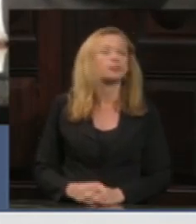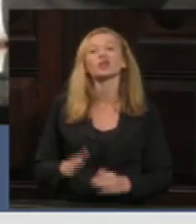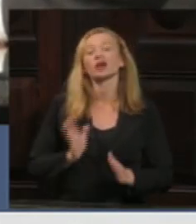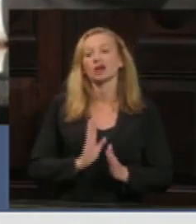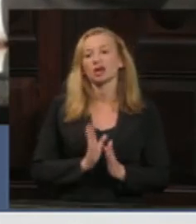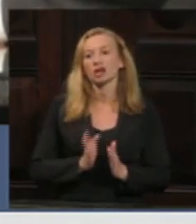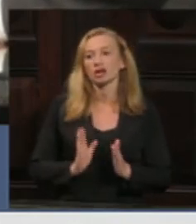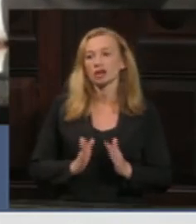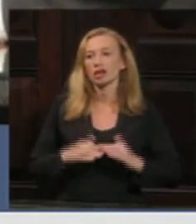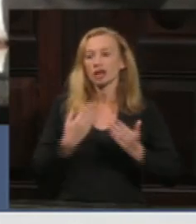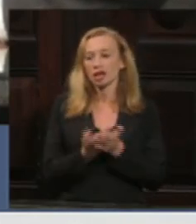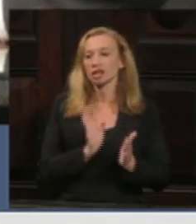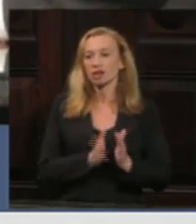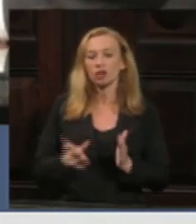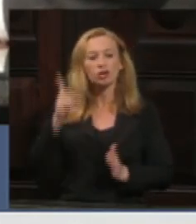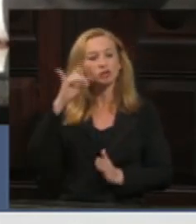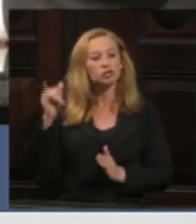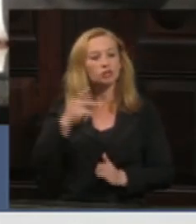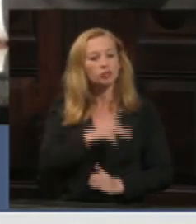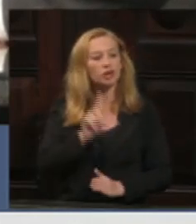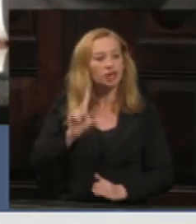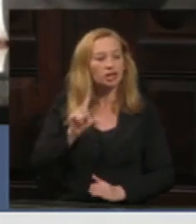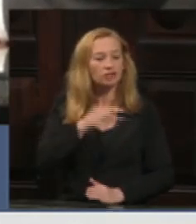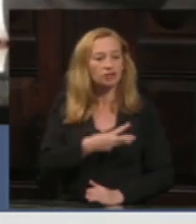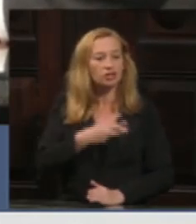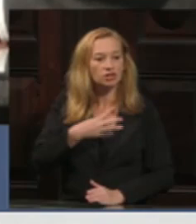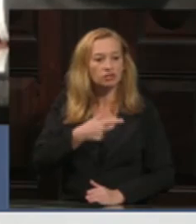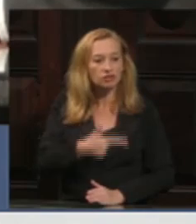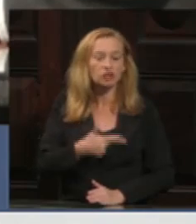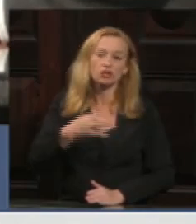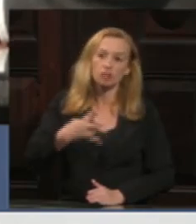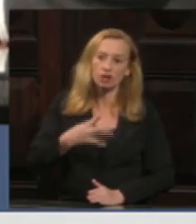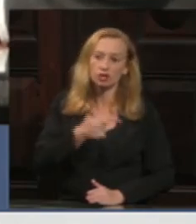Requer a inclusão na ordem do dia do PL 342 de 2015,